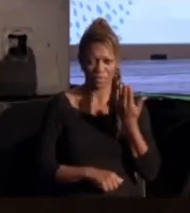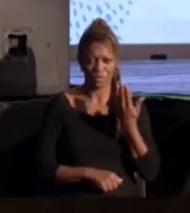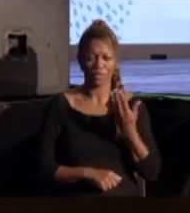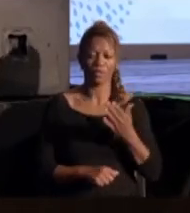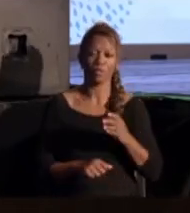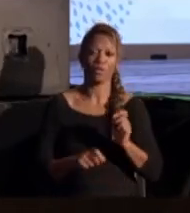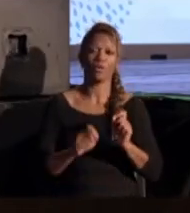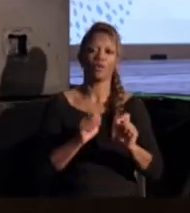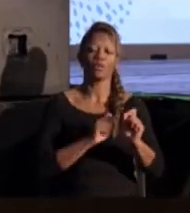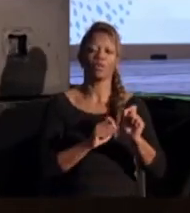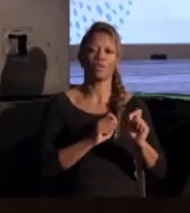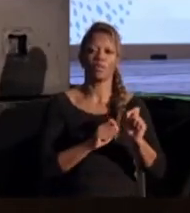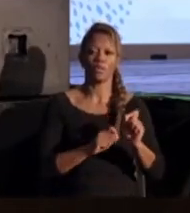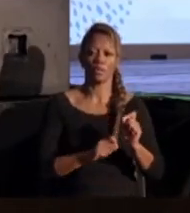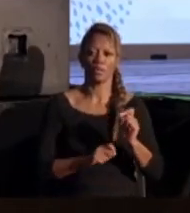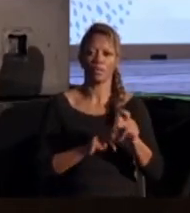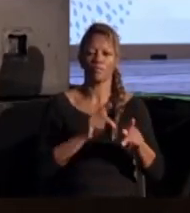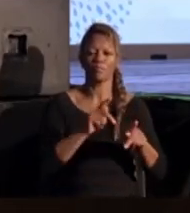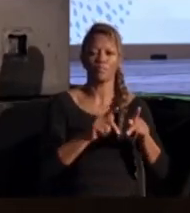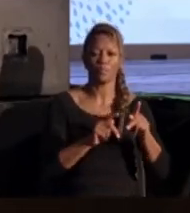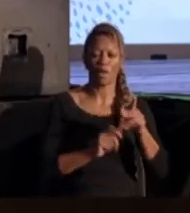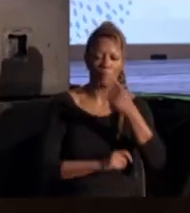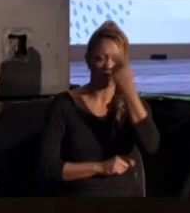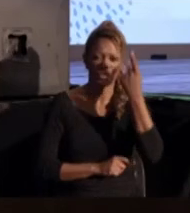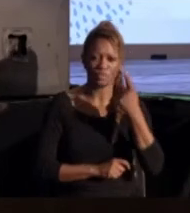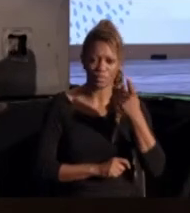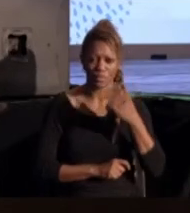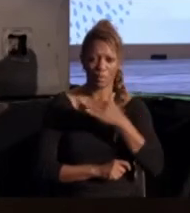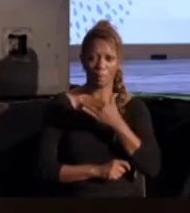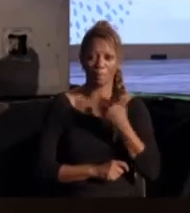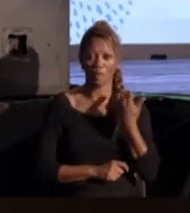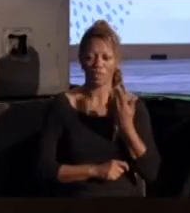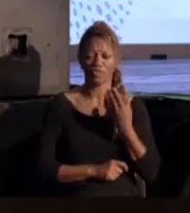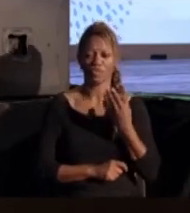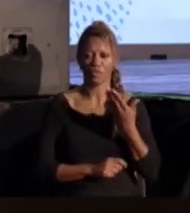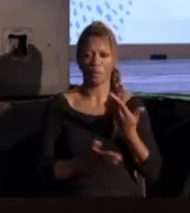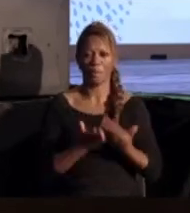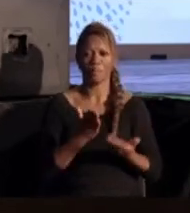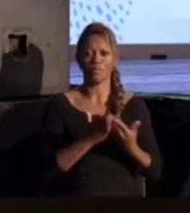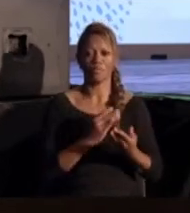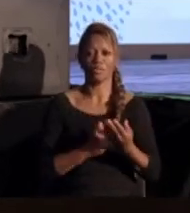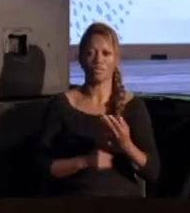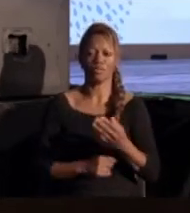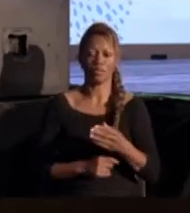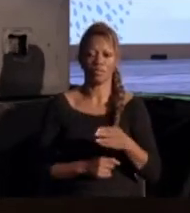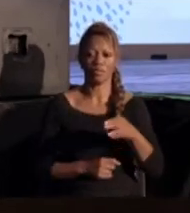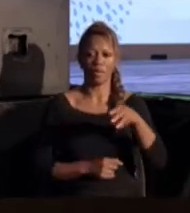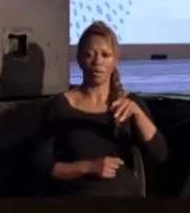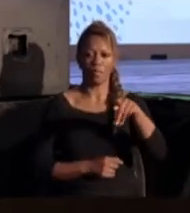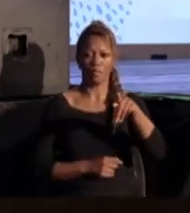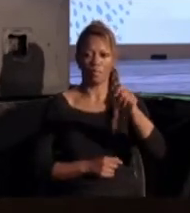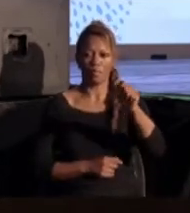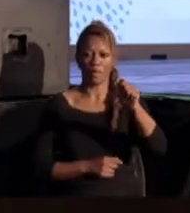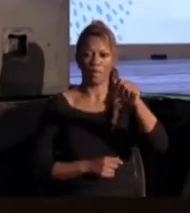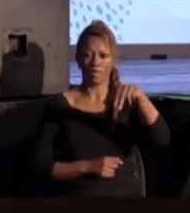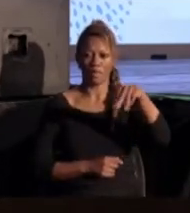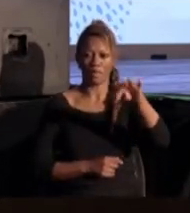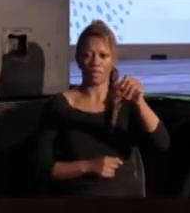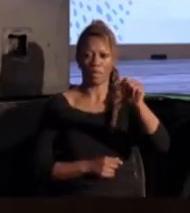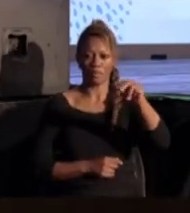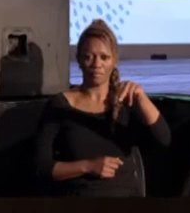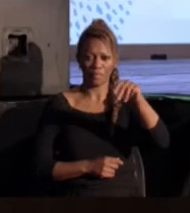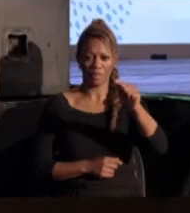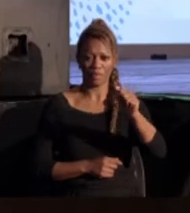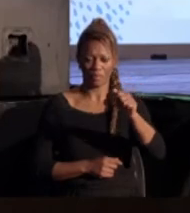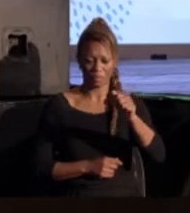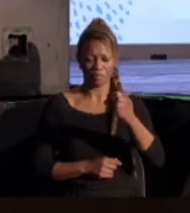perda. Atuou como consultor da novela Pantanal, Rede Globo 2022. Juliana Silva